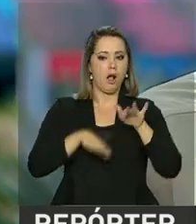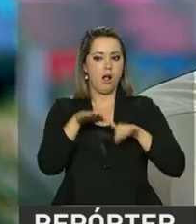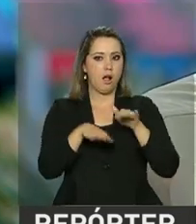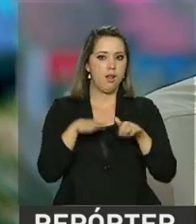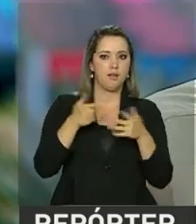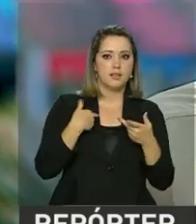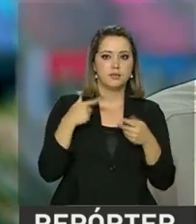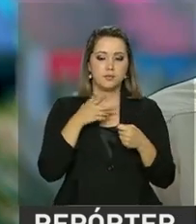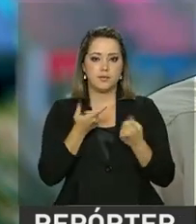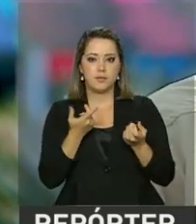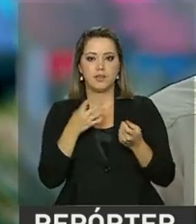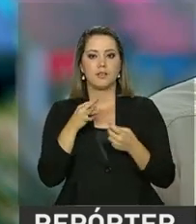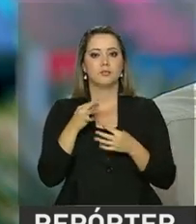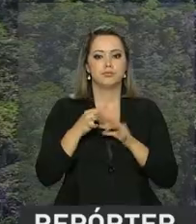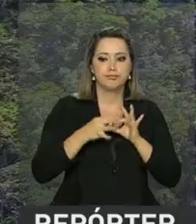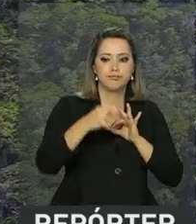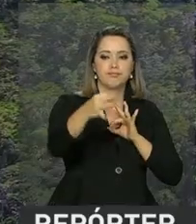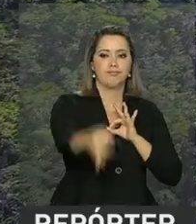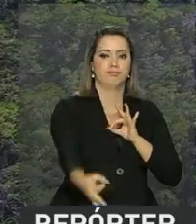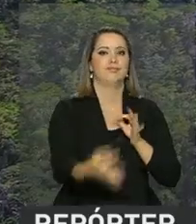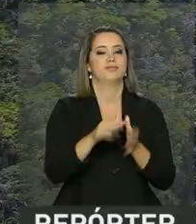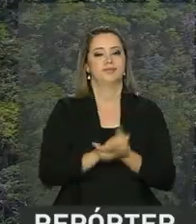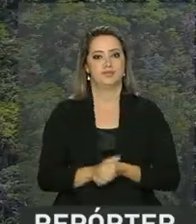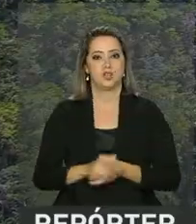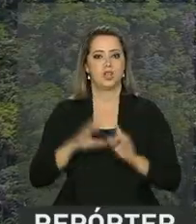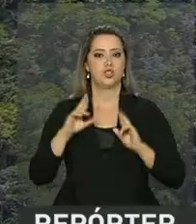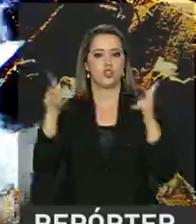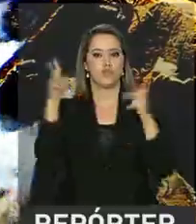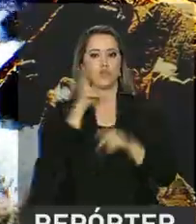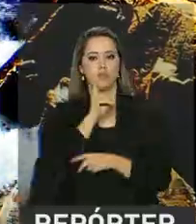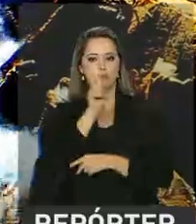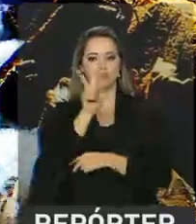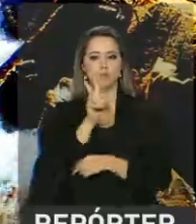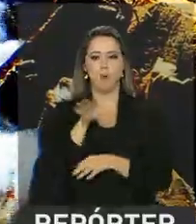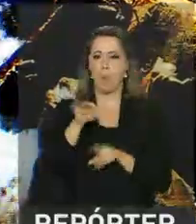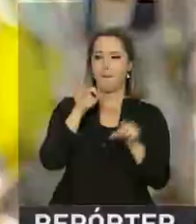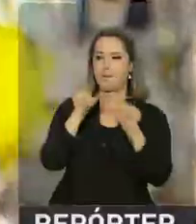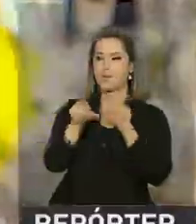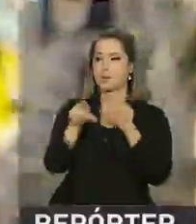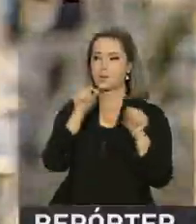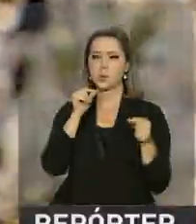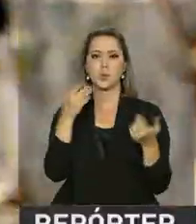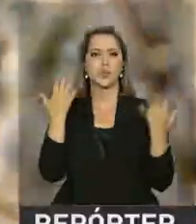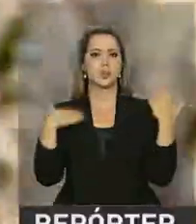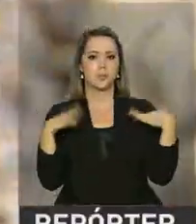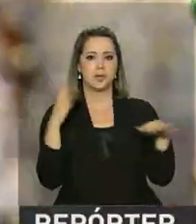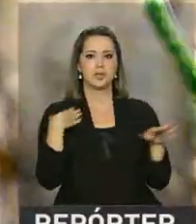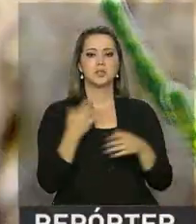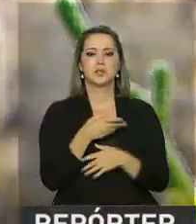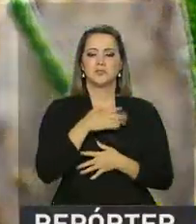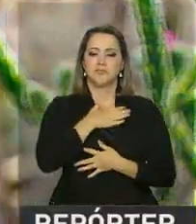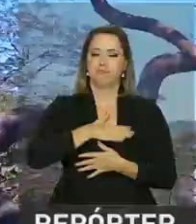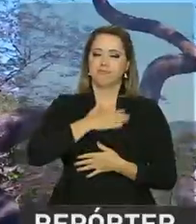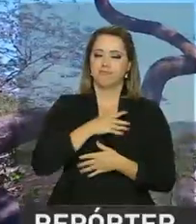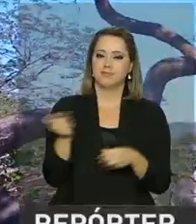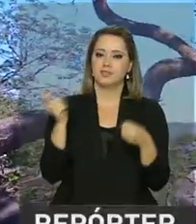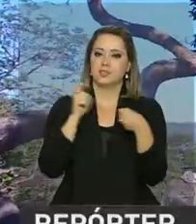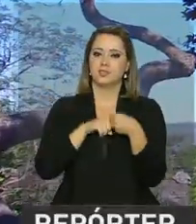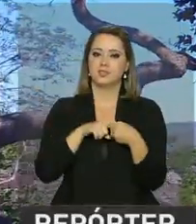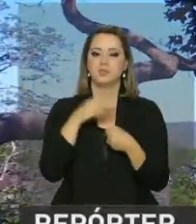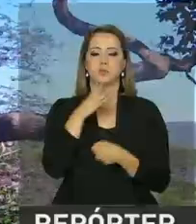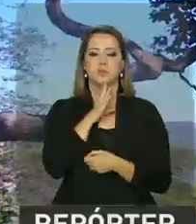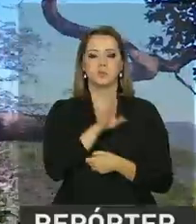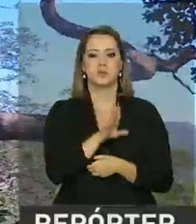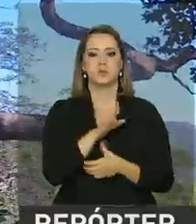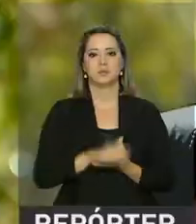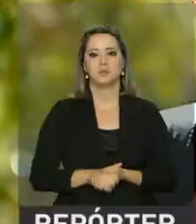caminhadas os trackings de longa duração e a variedade de paisagens e opções de lazer inspiram o Retorno de Quem já visitou a Chapada dos